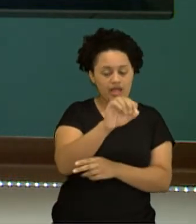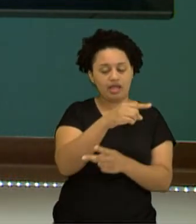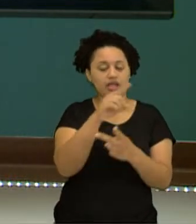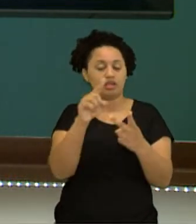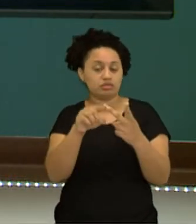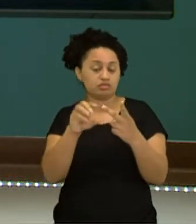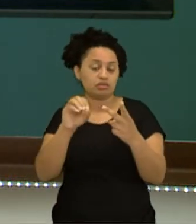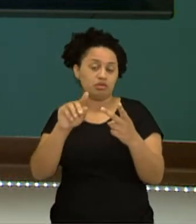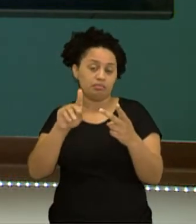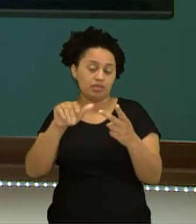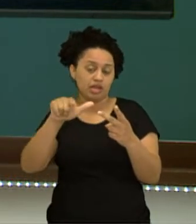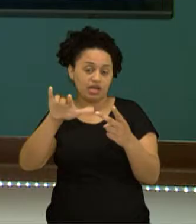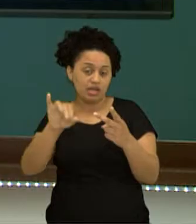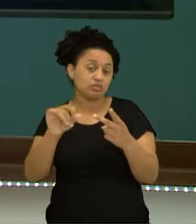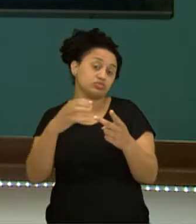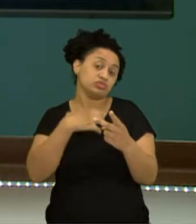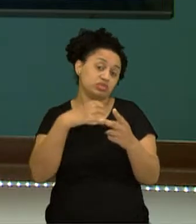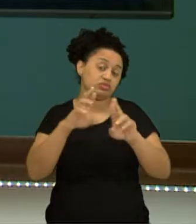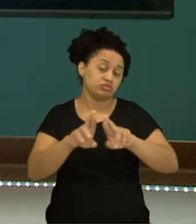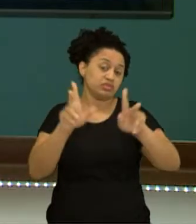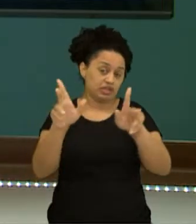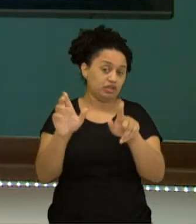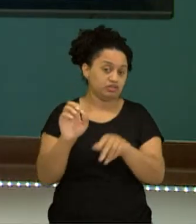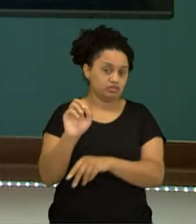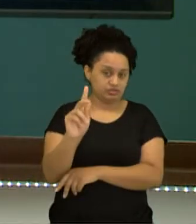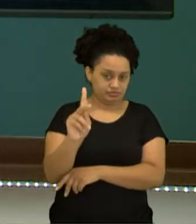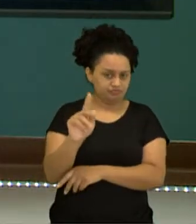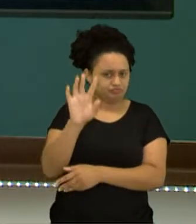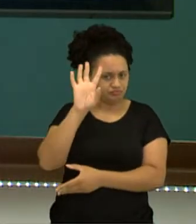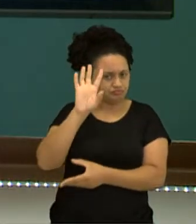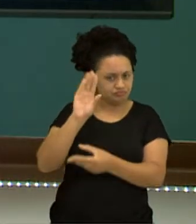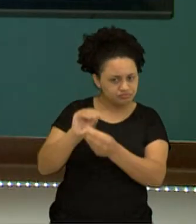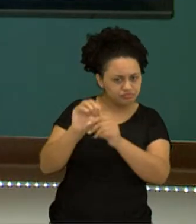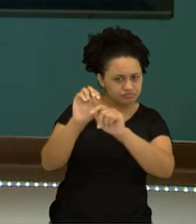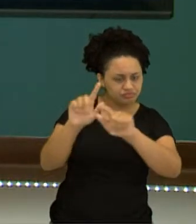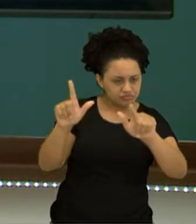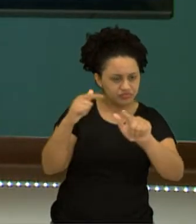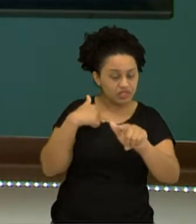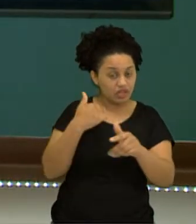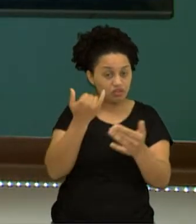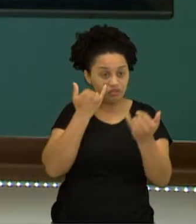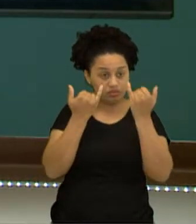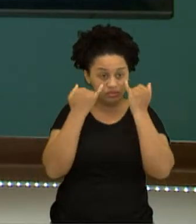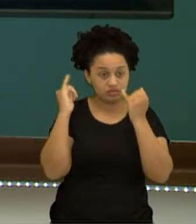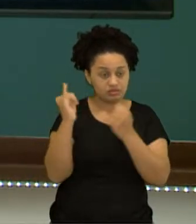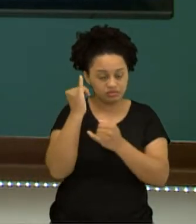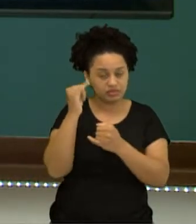oblíquo, vai dar uma figura diferente. Tranquilo? Já entendido? Guardaram